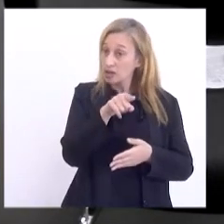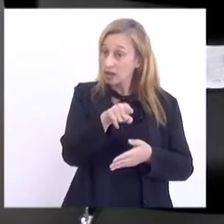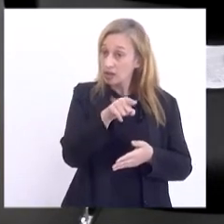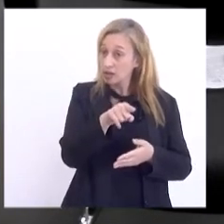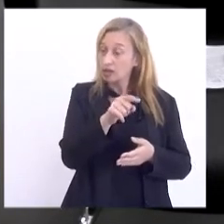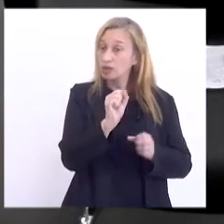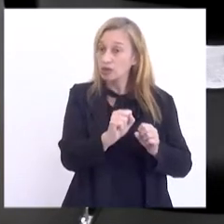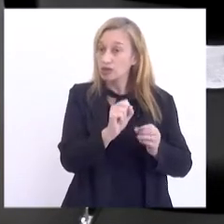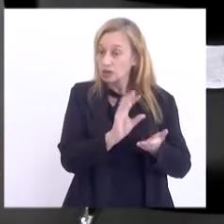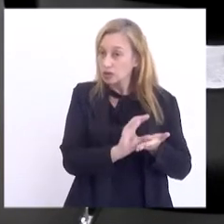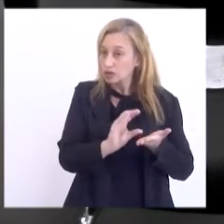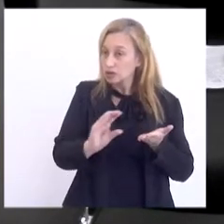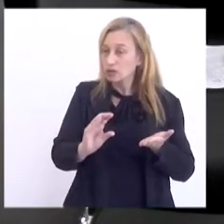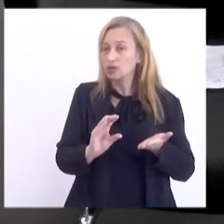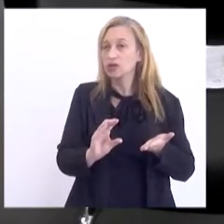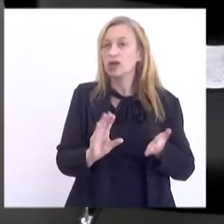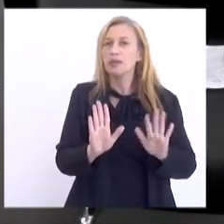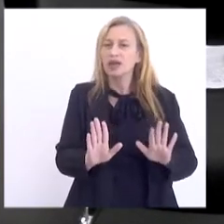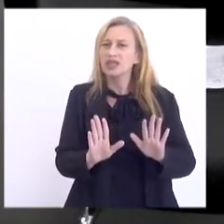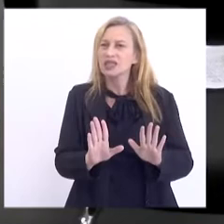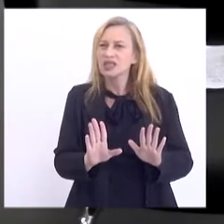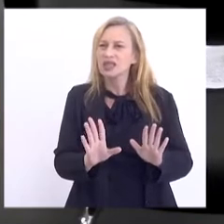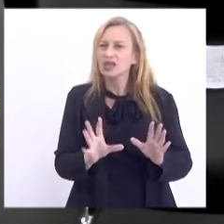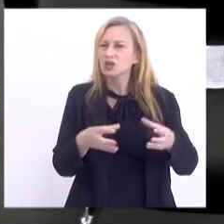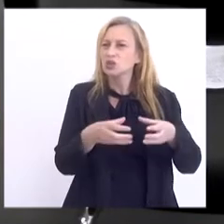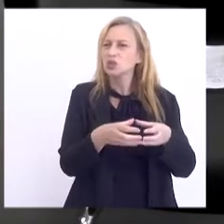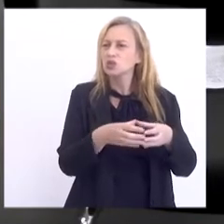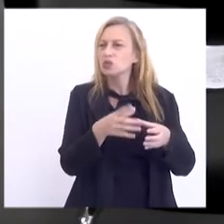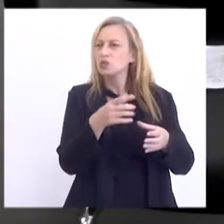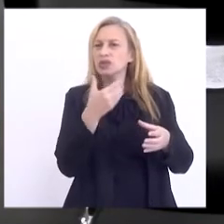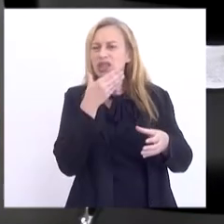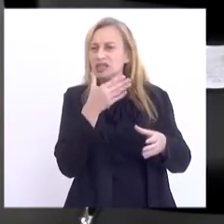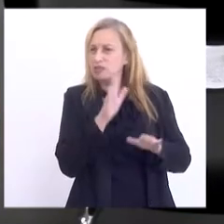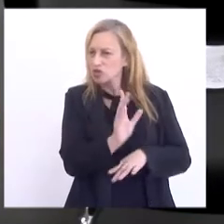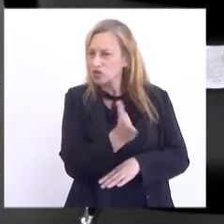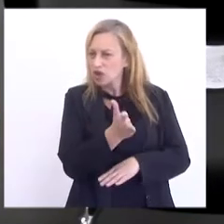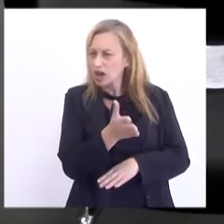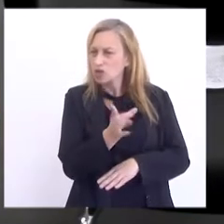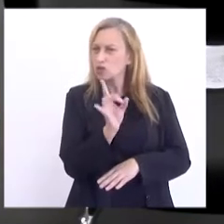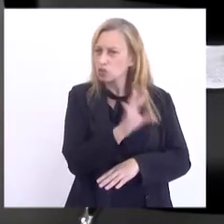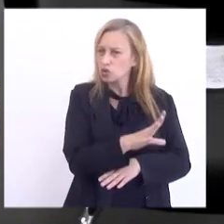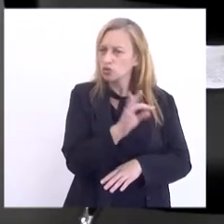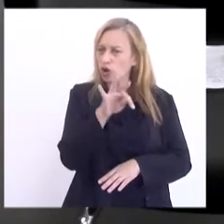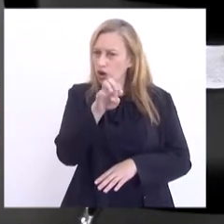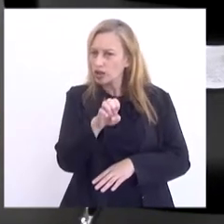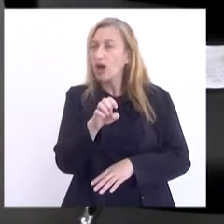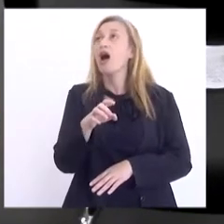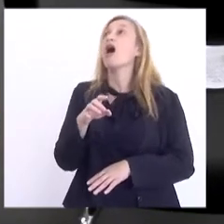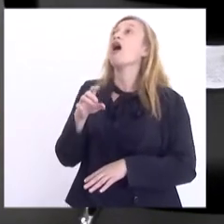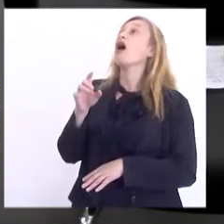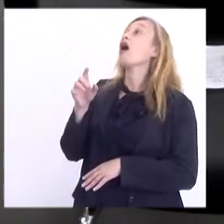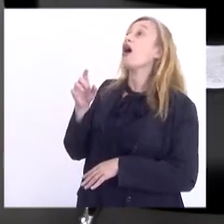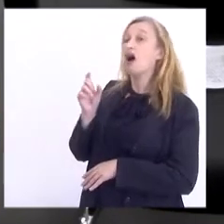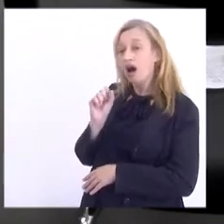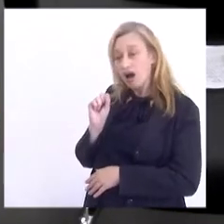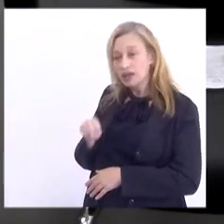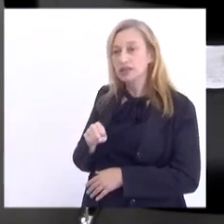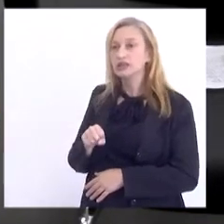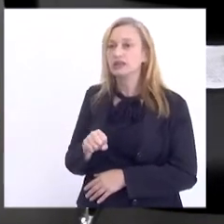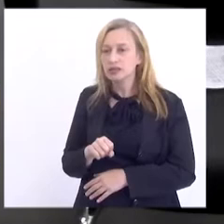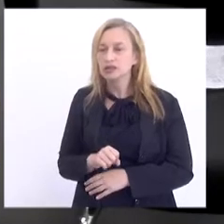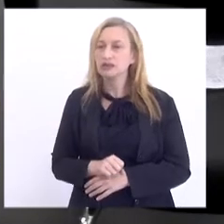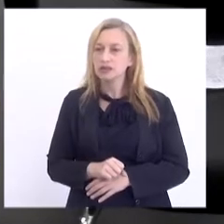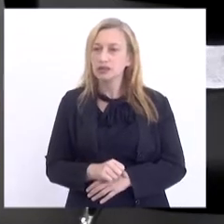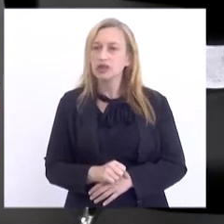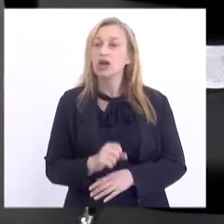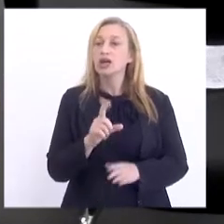colocados exatamente recebe o lote desse lote leiloado em dezembro último nós temos porque na low